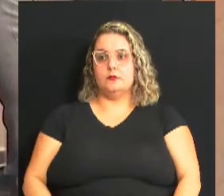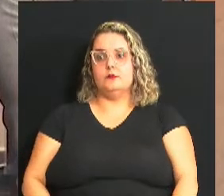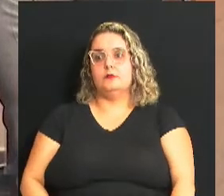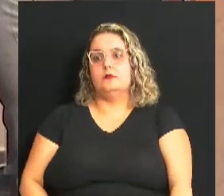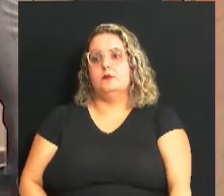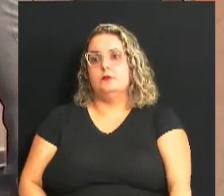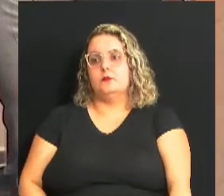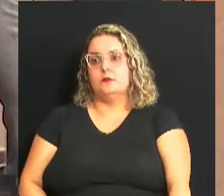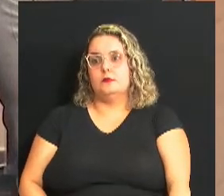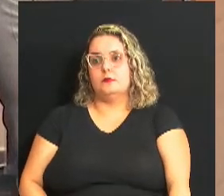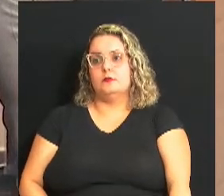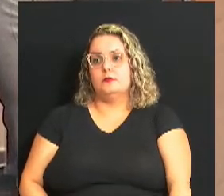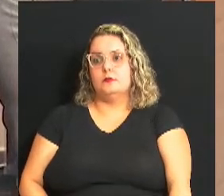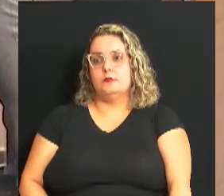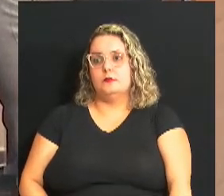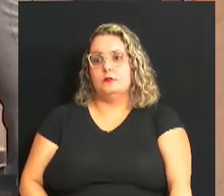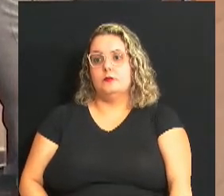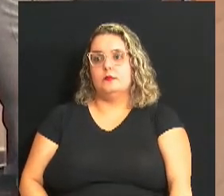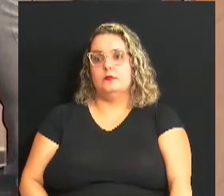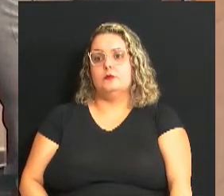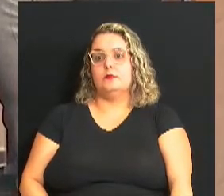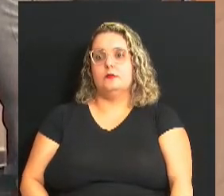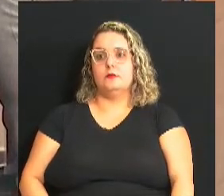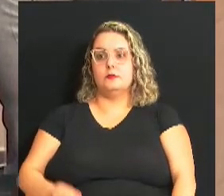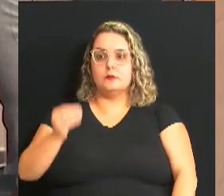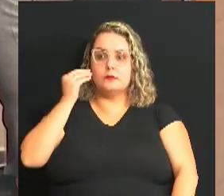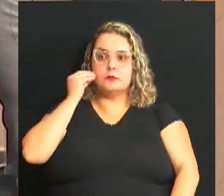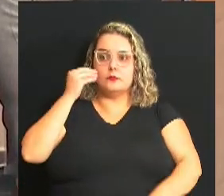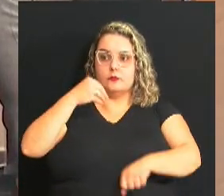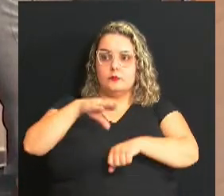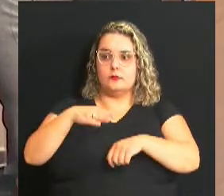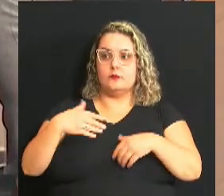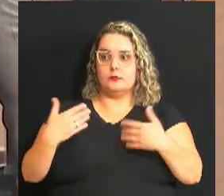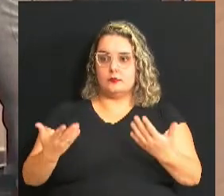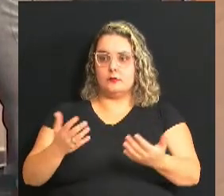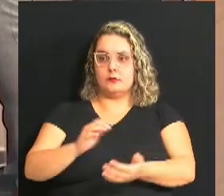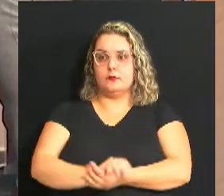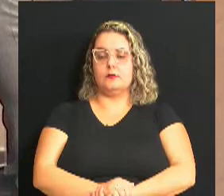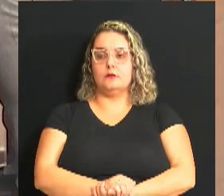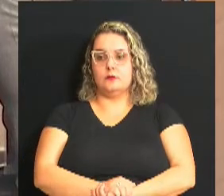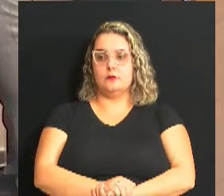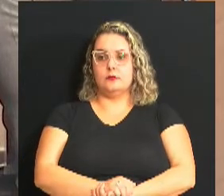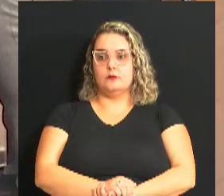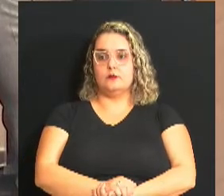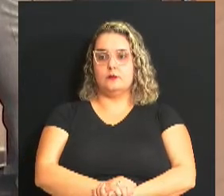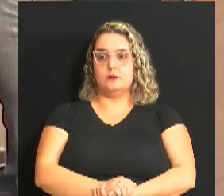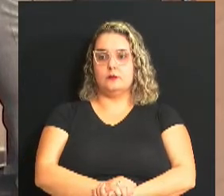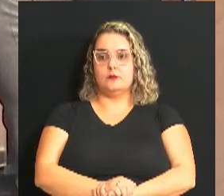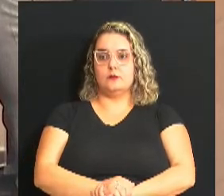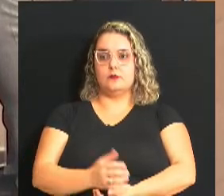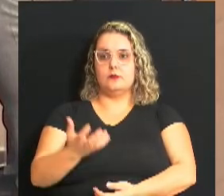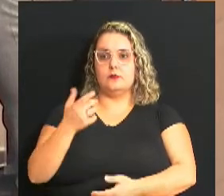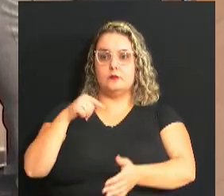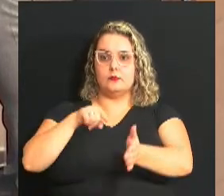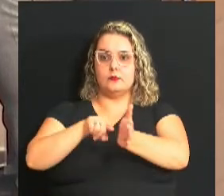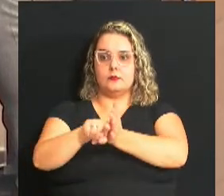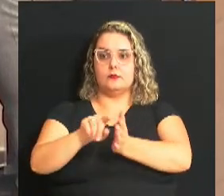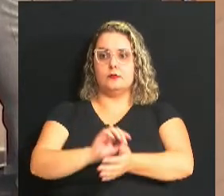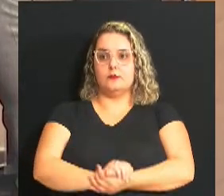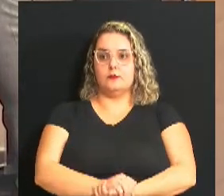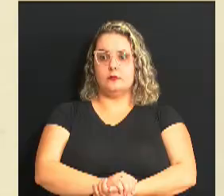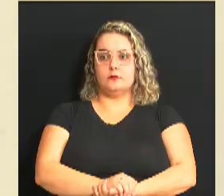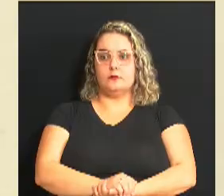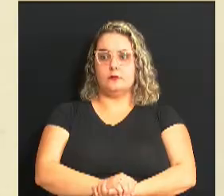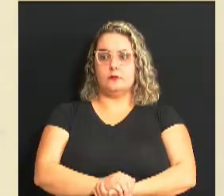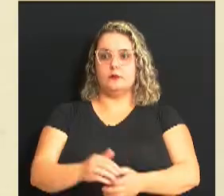Vamos tentar encaminhar aqui, então, da seguinte maneira, Eu queria consultar se a